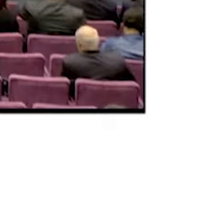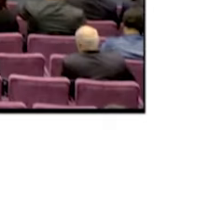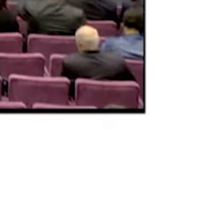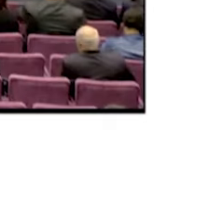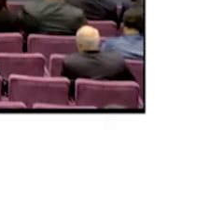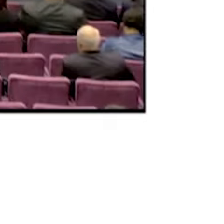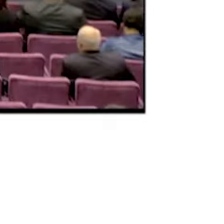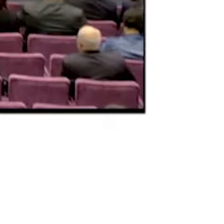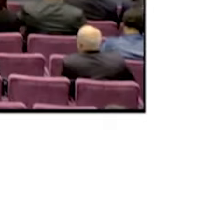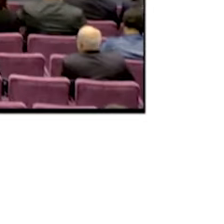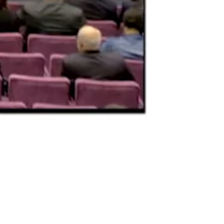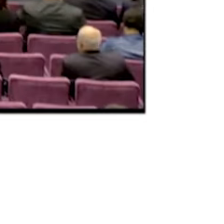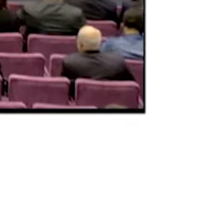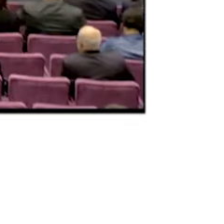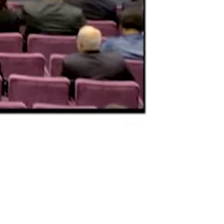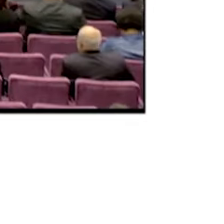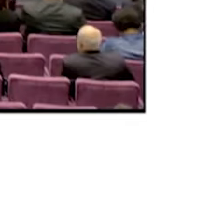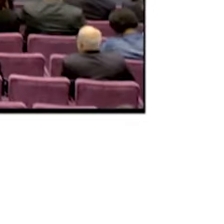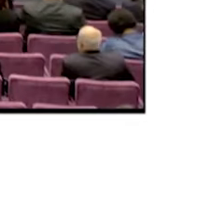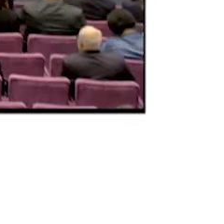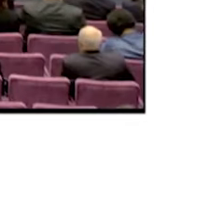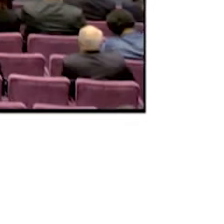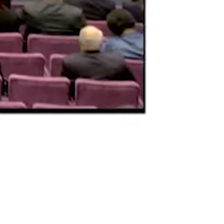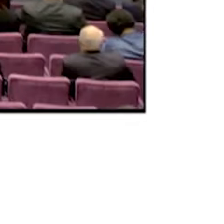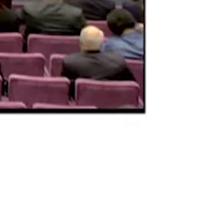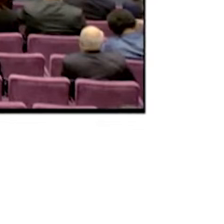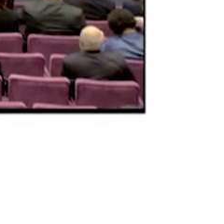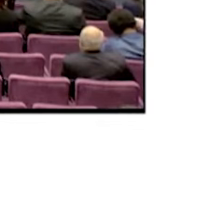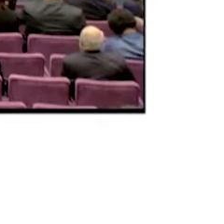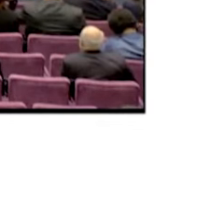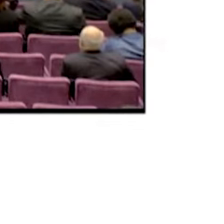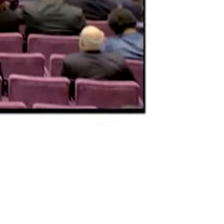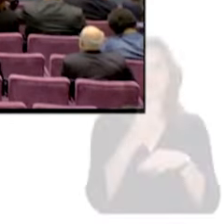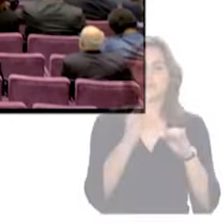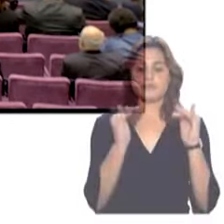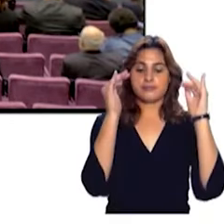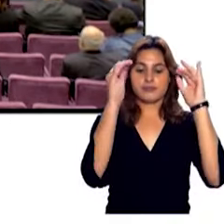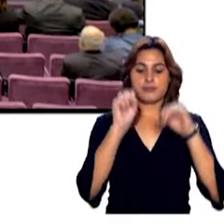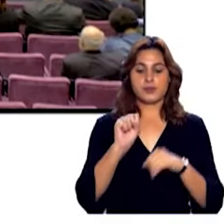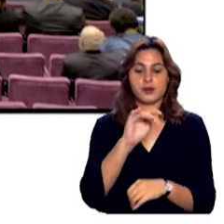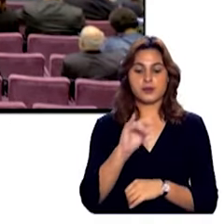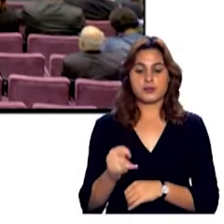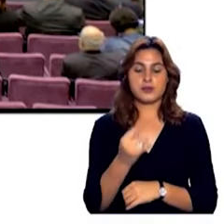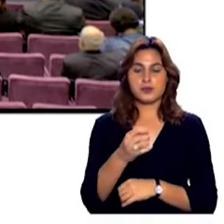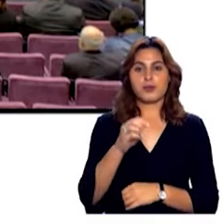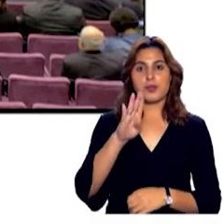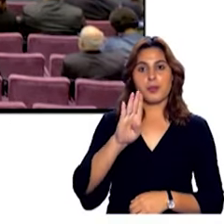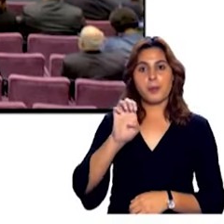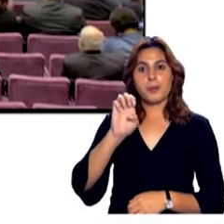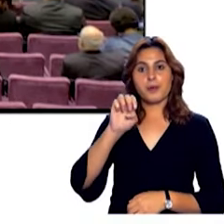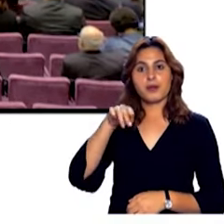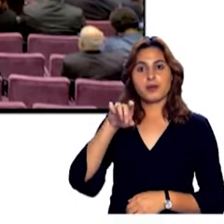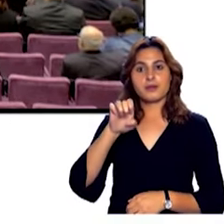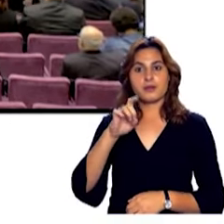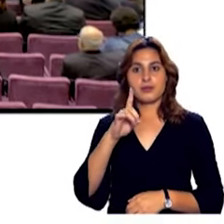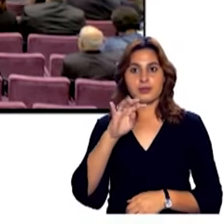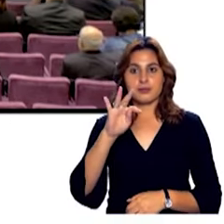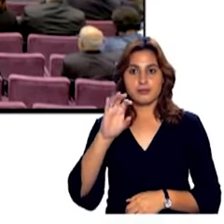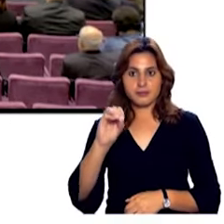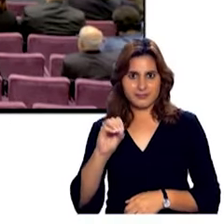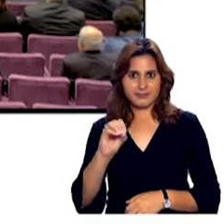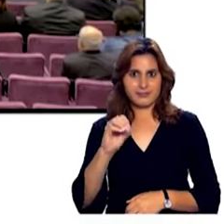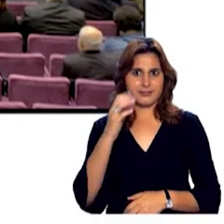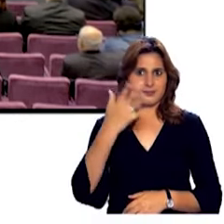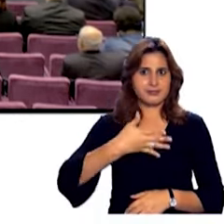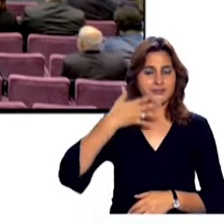na qualidade de moderador senhor Ministro do Superior Tribunal de Justiça Benedito Gonçalves e como palestrantes